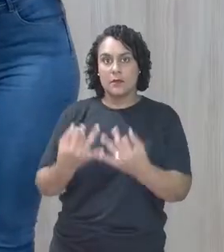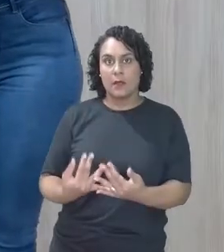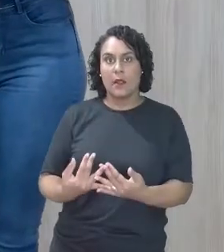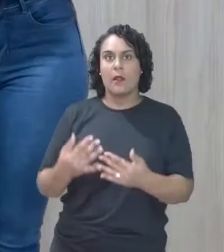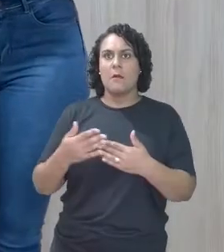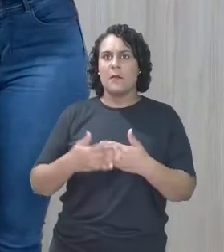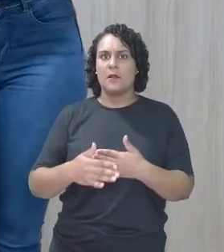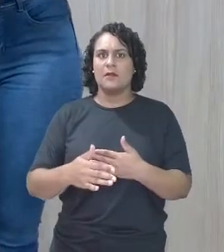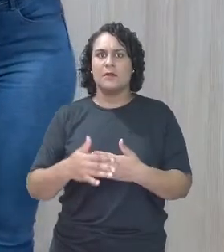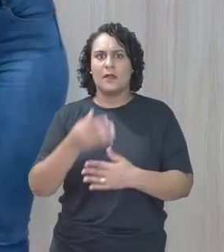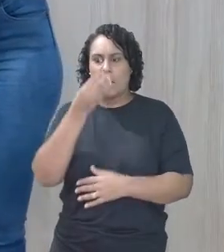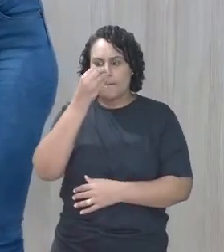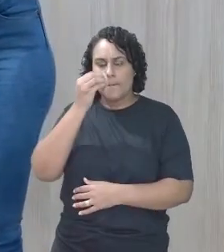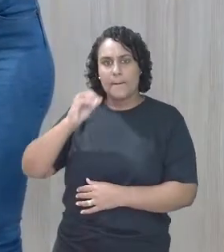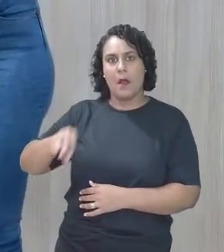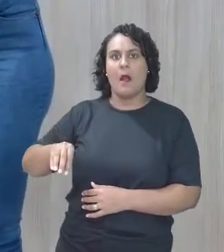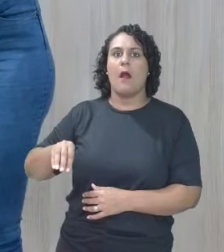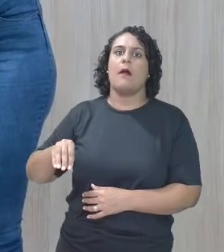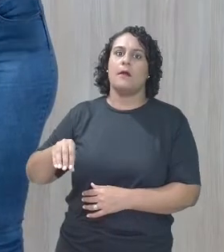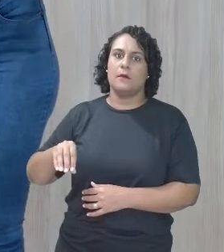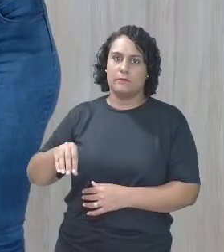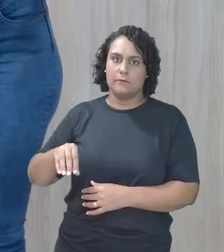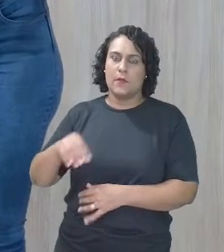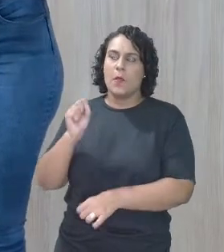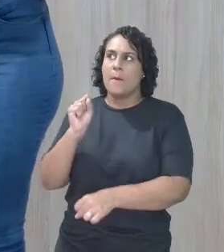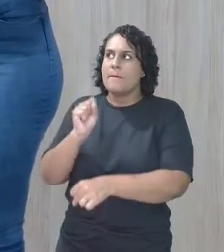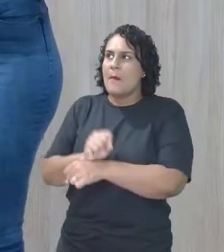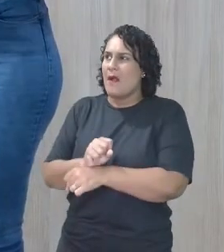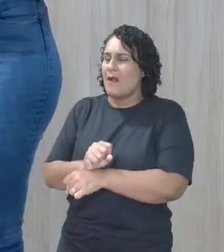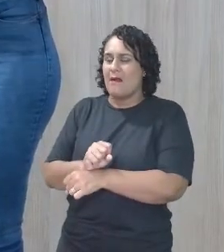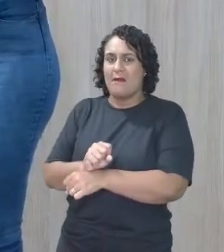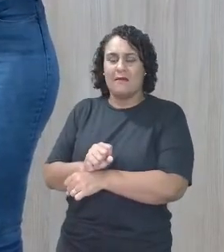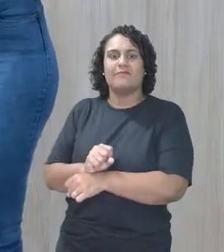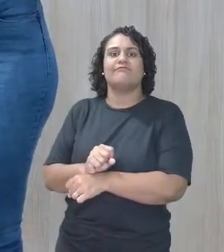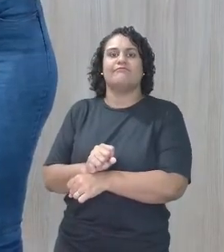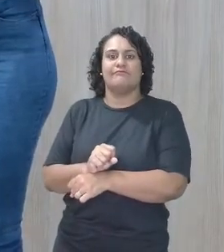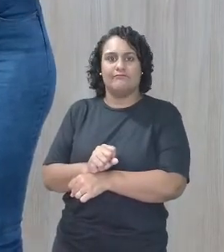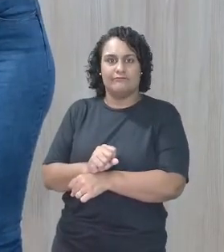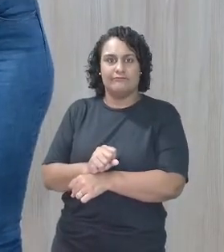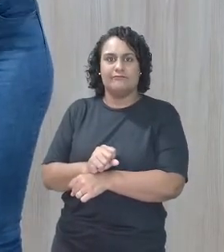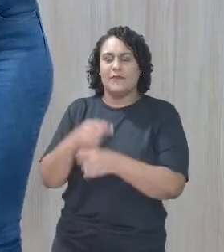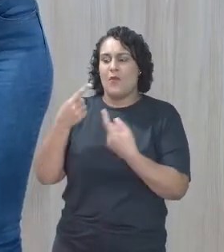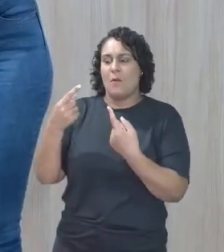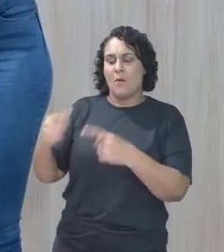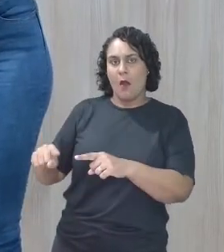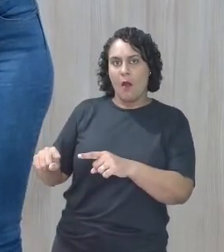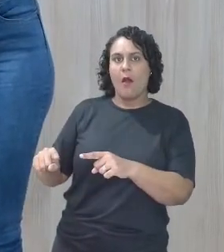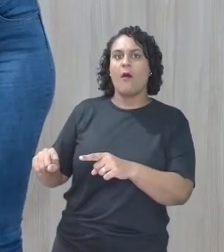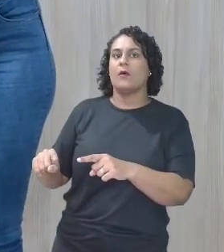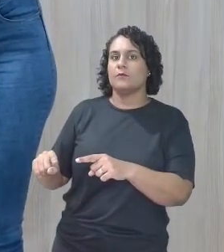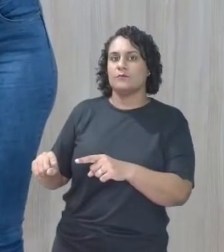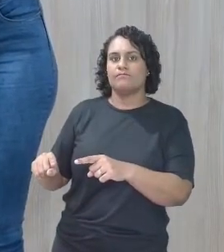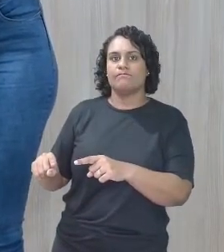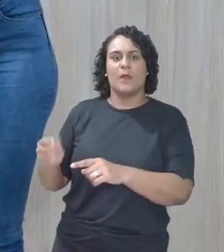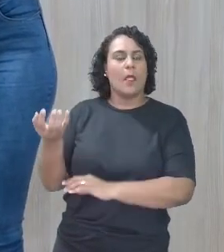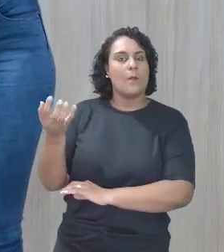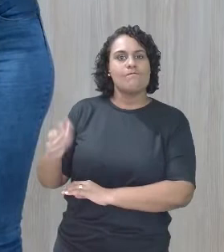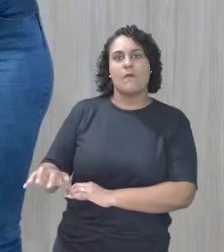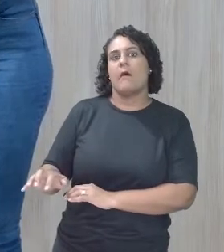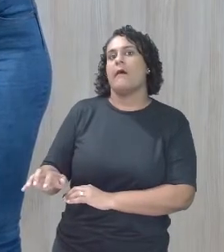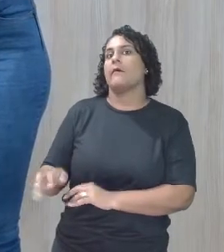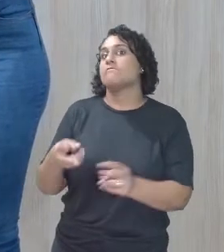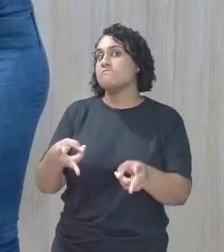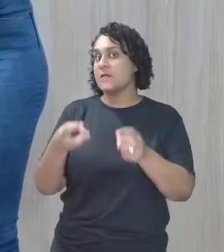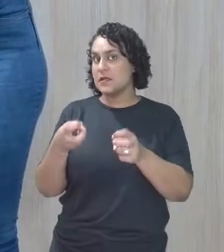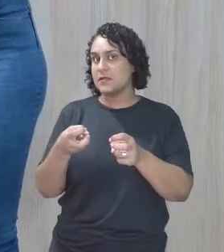da rejeição, a partir do estagnamento, né? A partir da oposição e da negação. Então, perceba